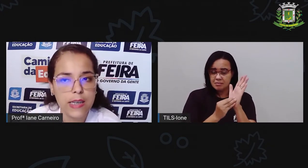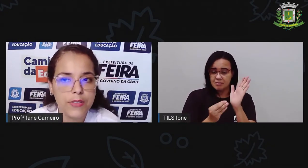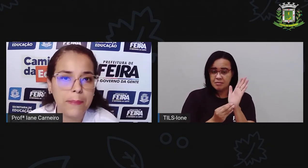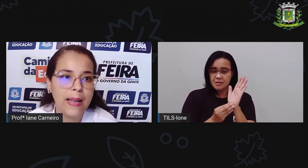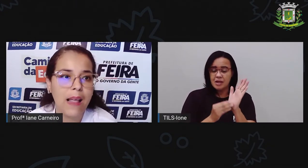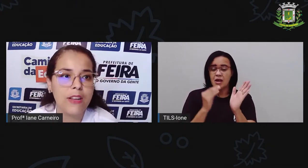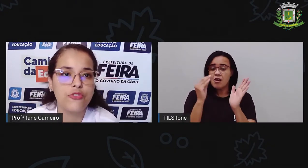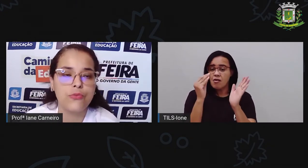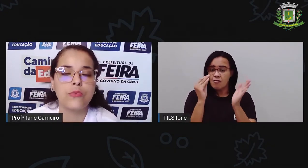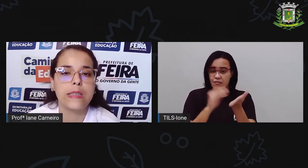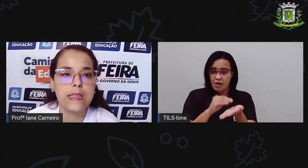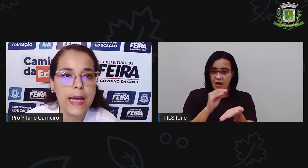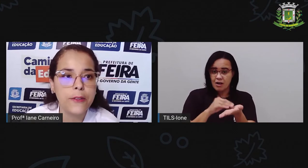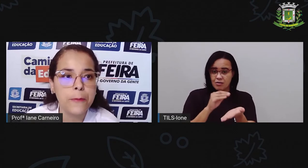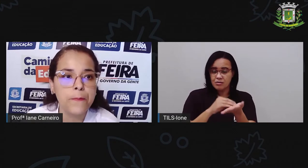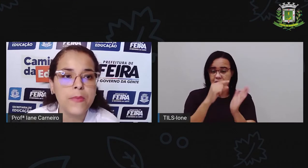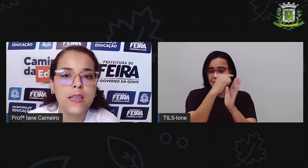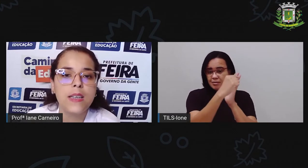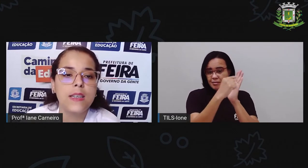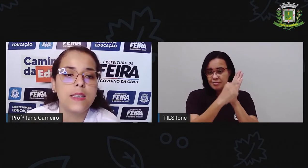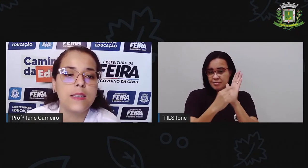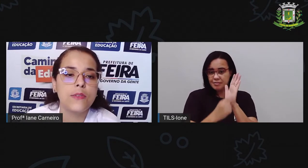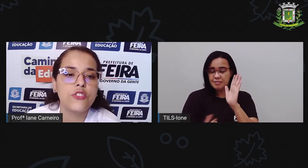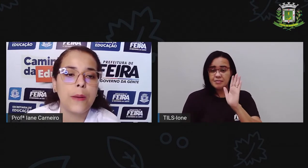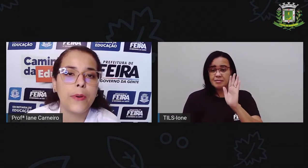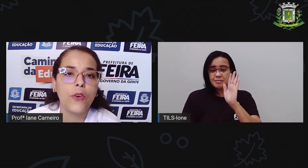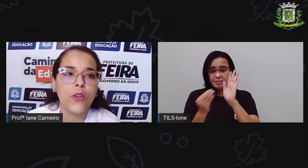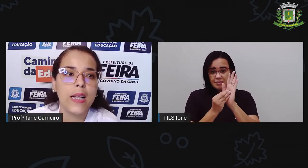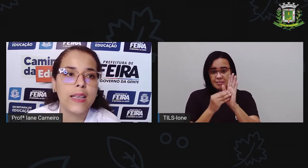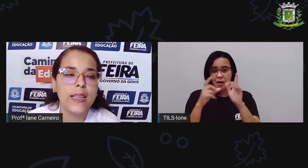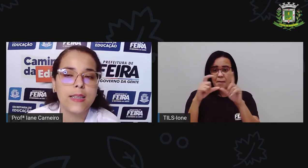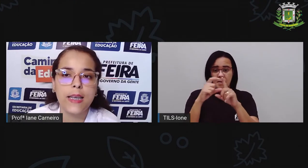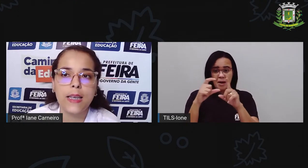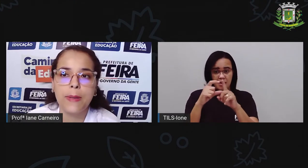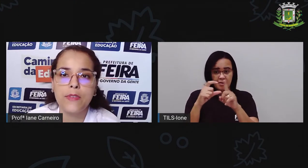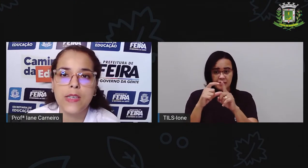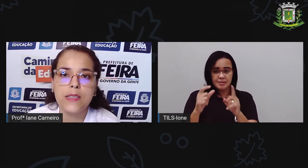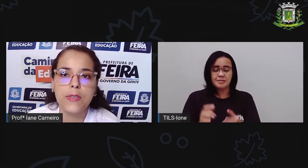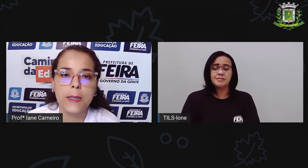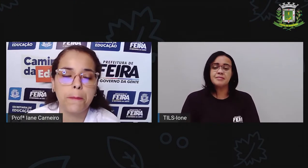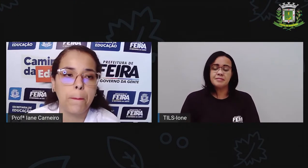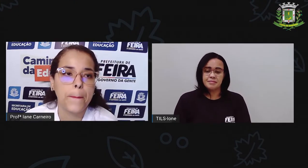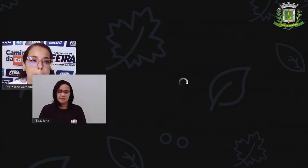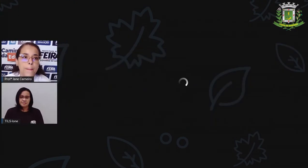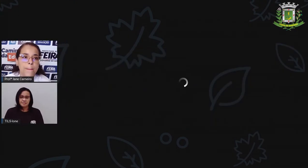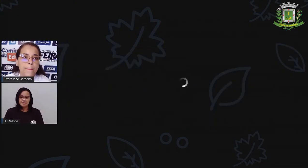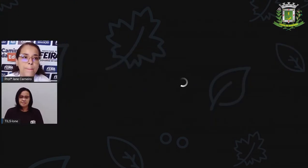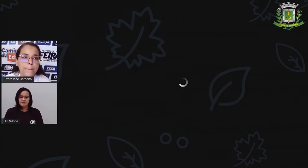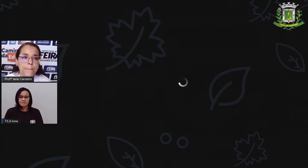a gente vai escrevendo a palavra junto, tá certo? Vou deixar a Pró colocar aqui na tela pra vocês verem.